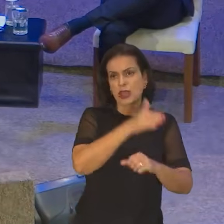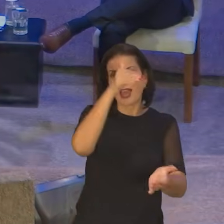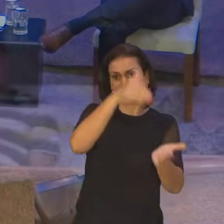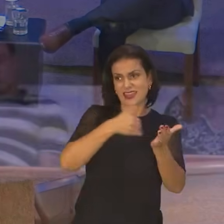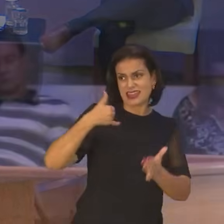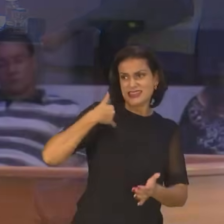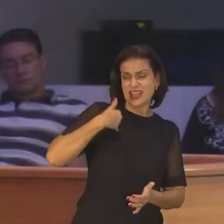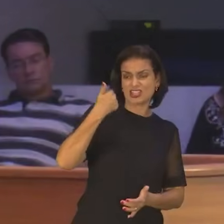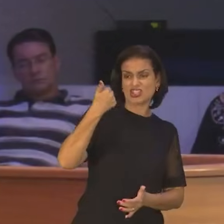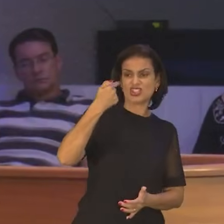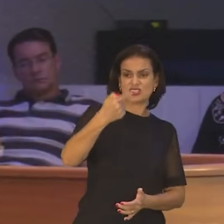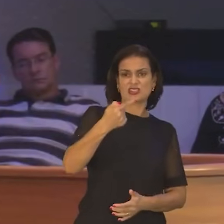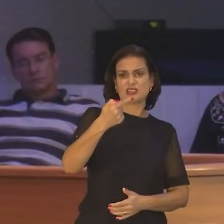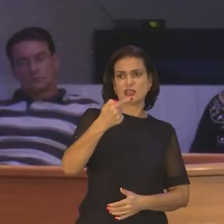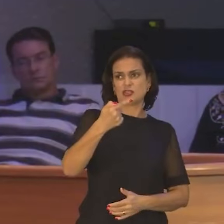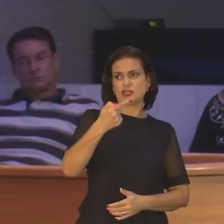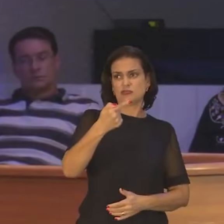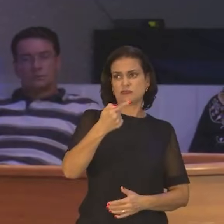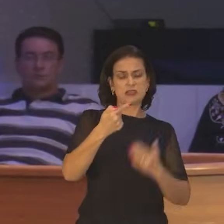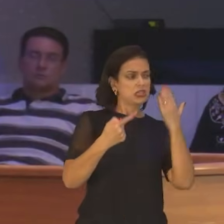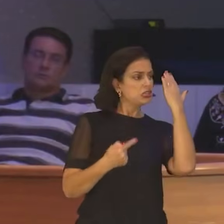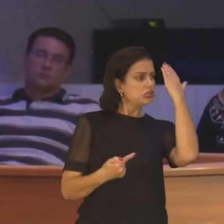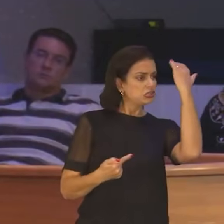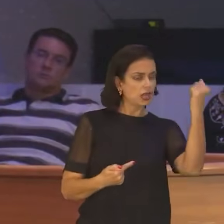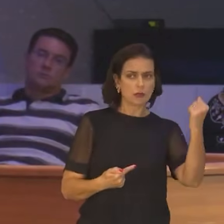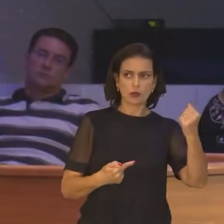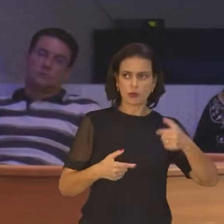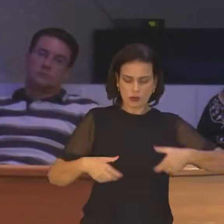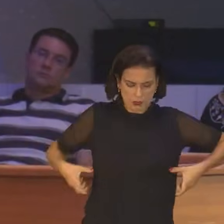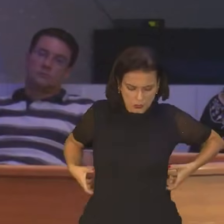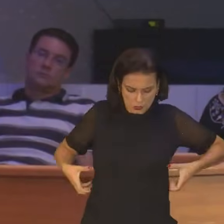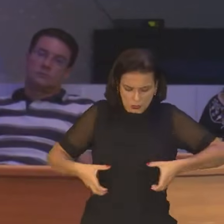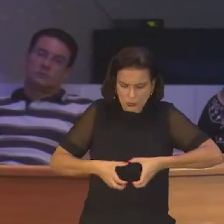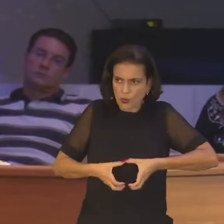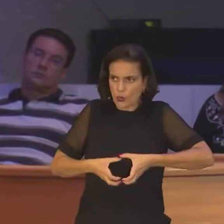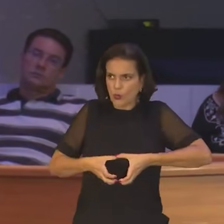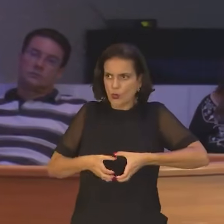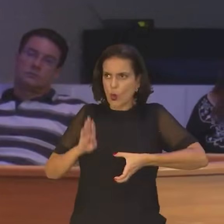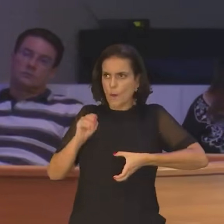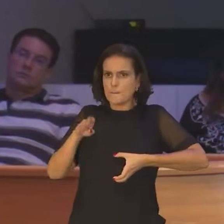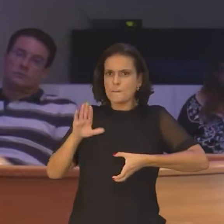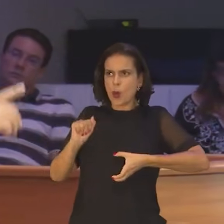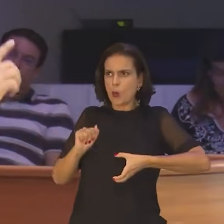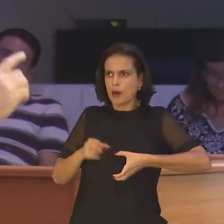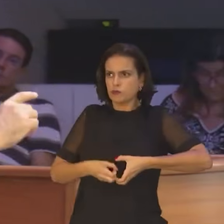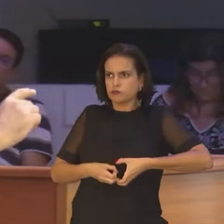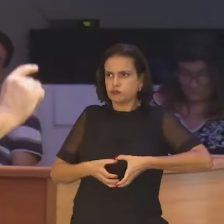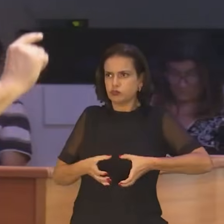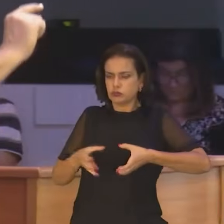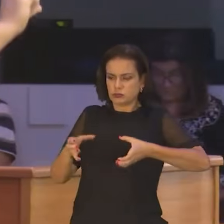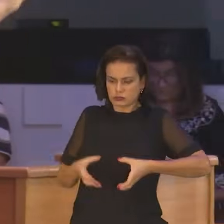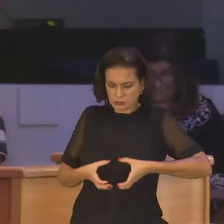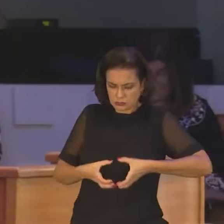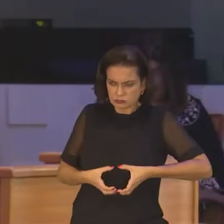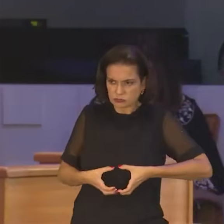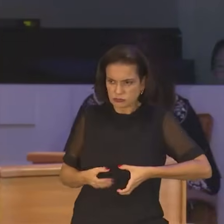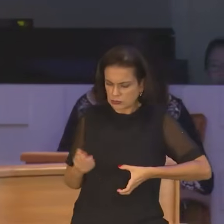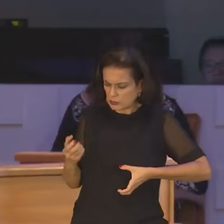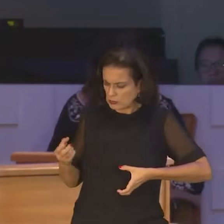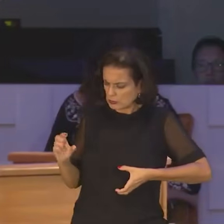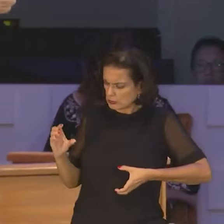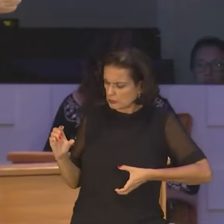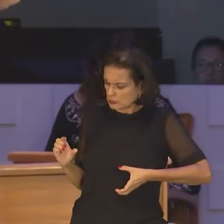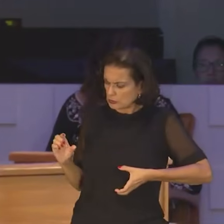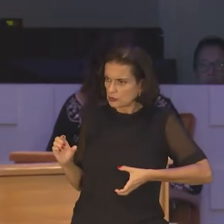idade. Me chamaram, colocaram bomba no meu corpo de 43 quilos. E me deram um dispositivo pequenininho